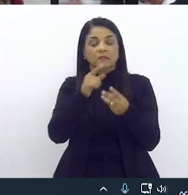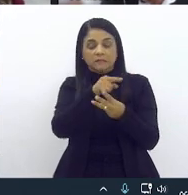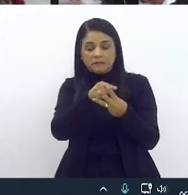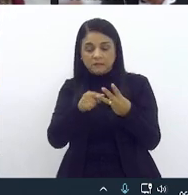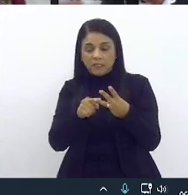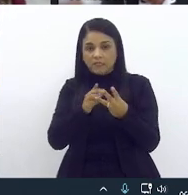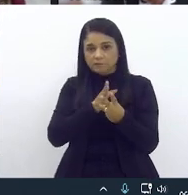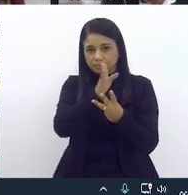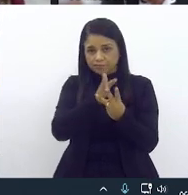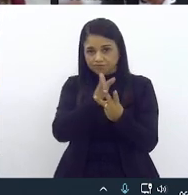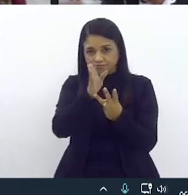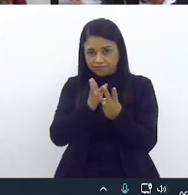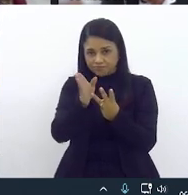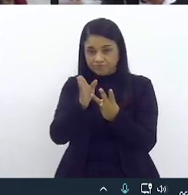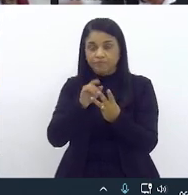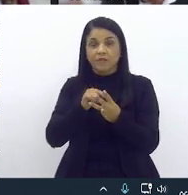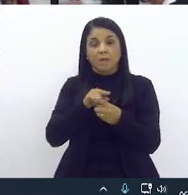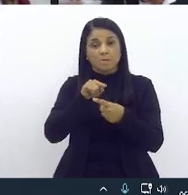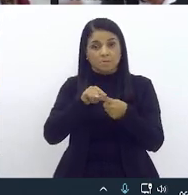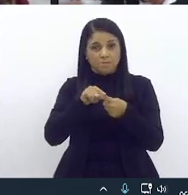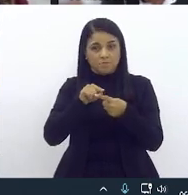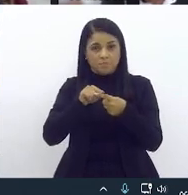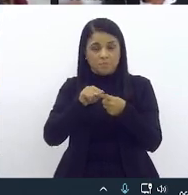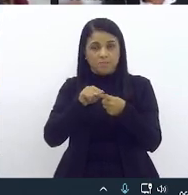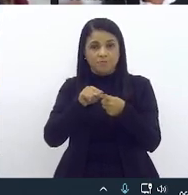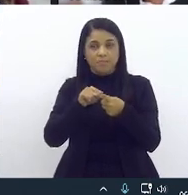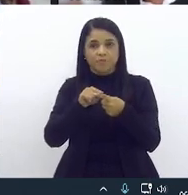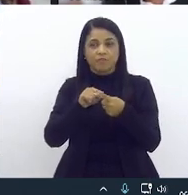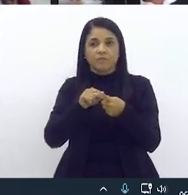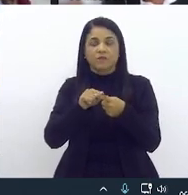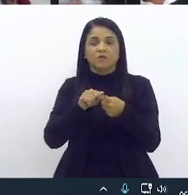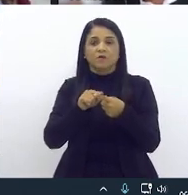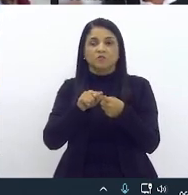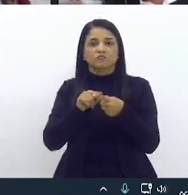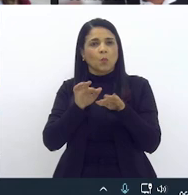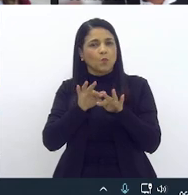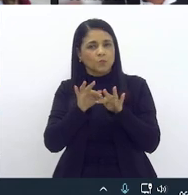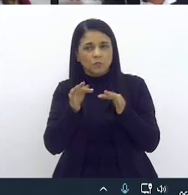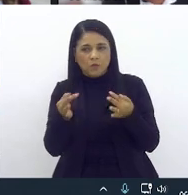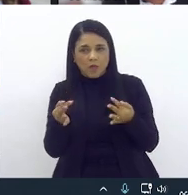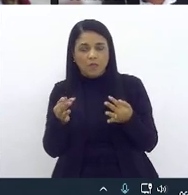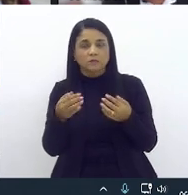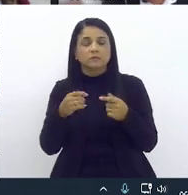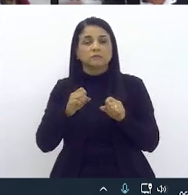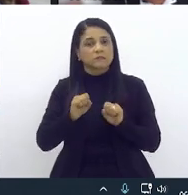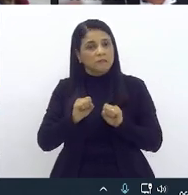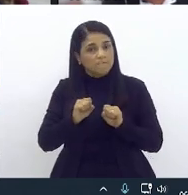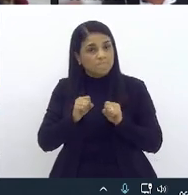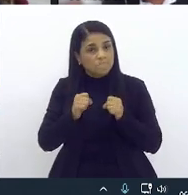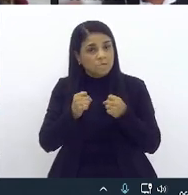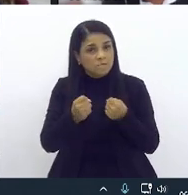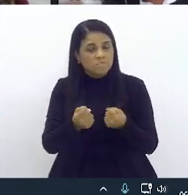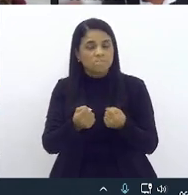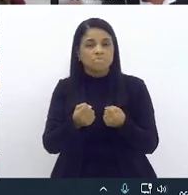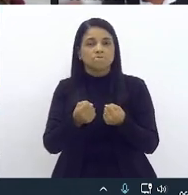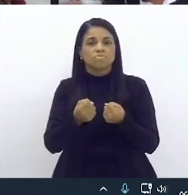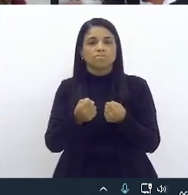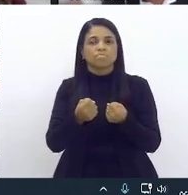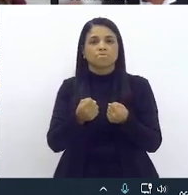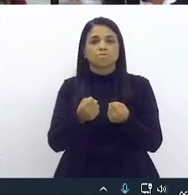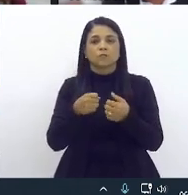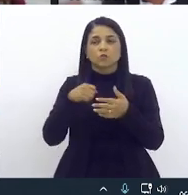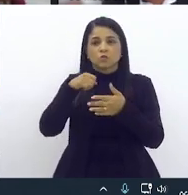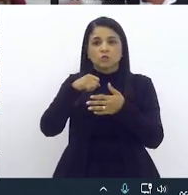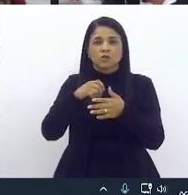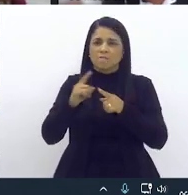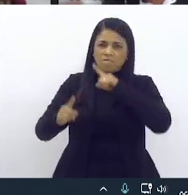grandes questões. A primeira é que, muita humildade, o que a gente tem reforçado é que nós não